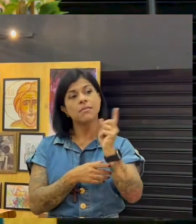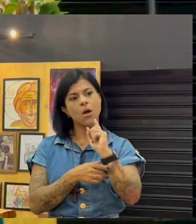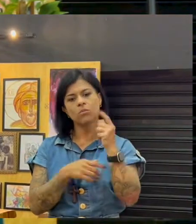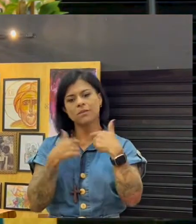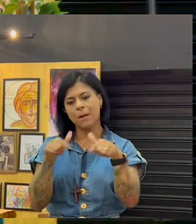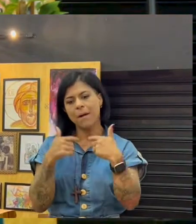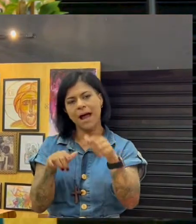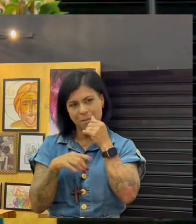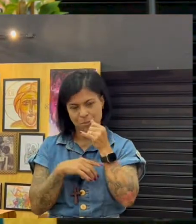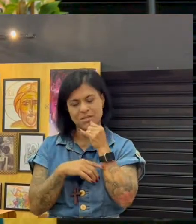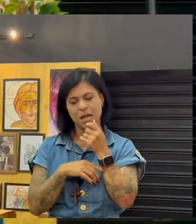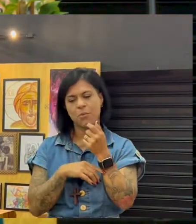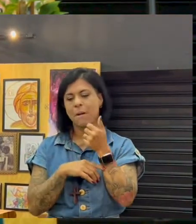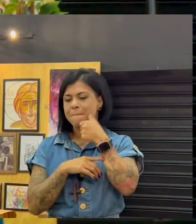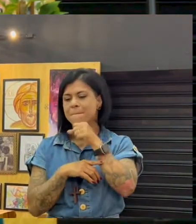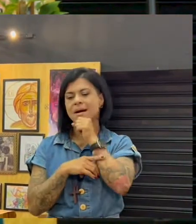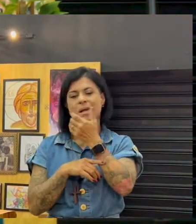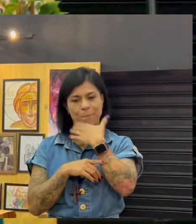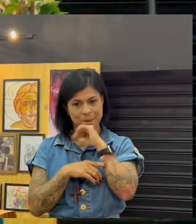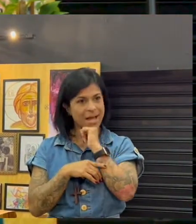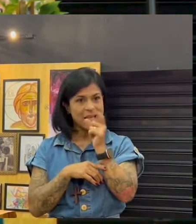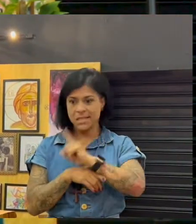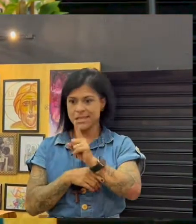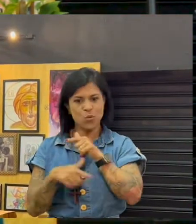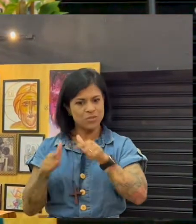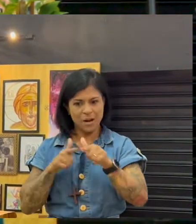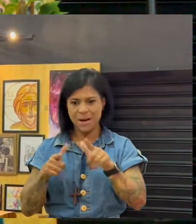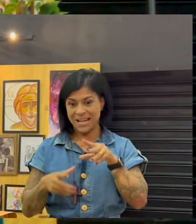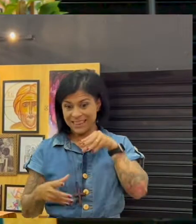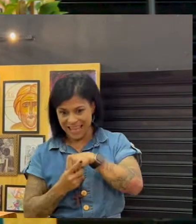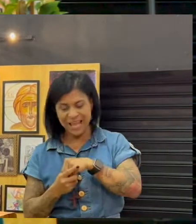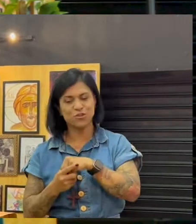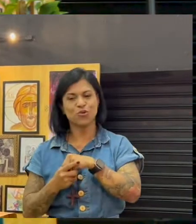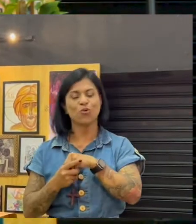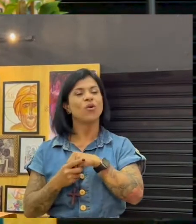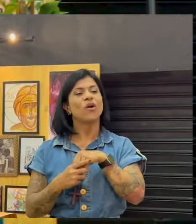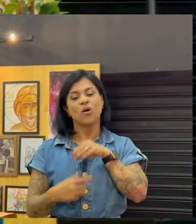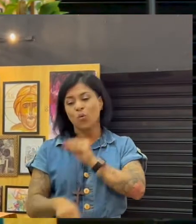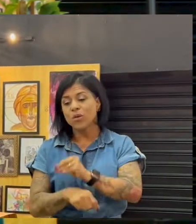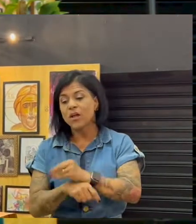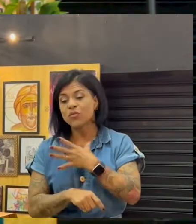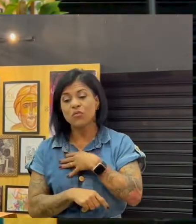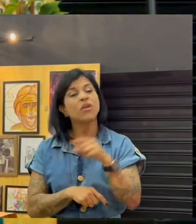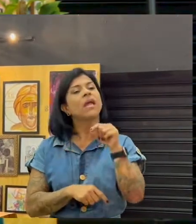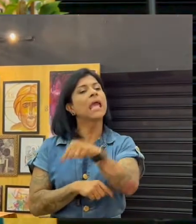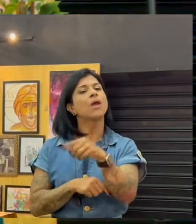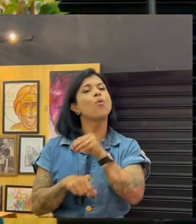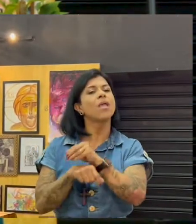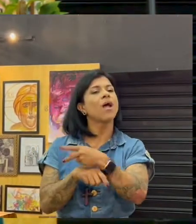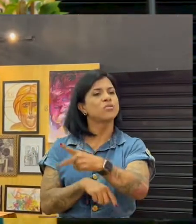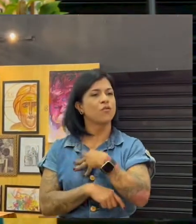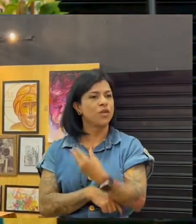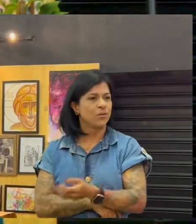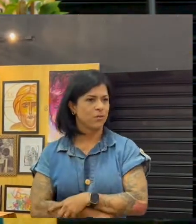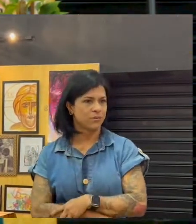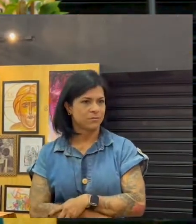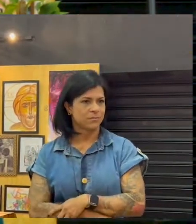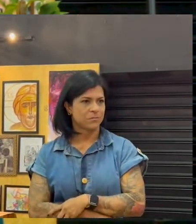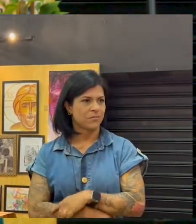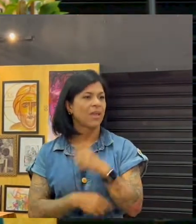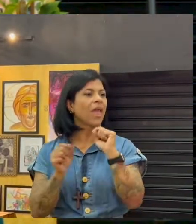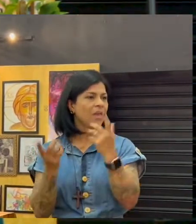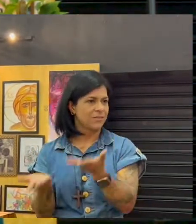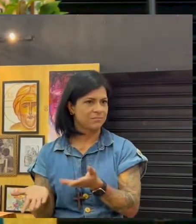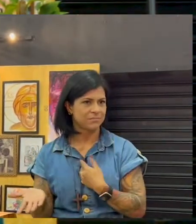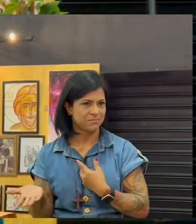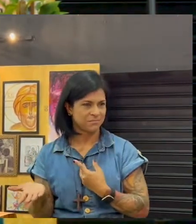criou, deixou aí para você, agora falou, cuida. O filho é a mesma coisa, a casa é a mesma coisa. É ele que te dá isso, você precisa cuidar desse lar